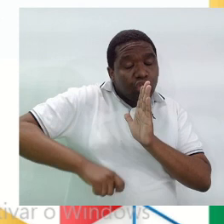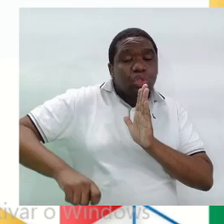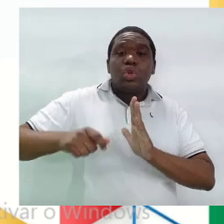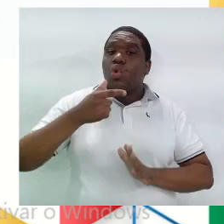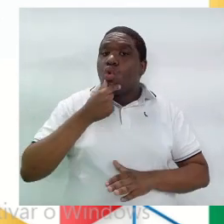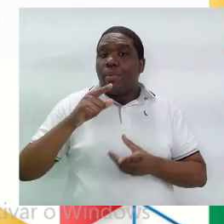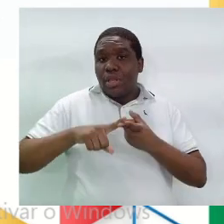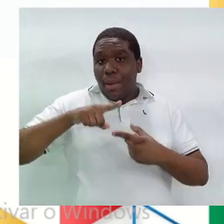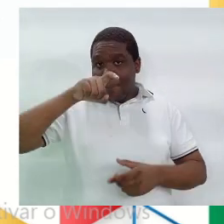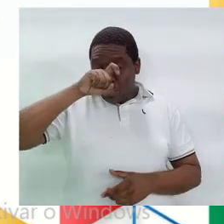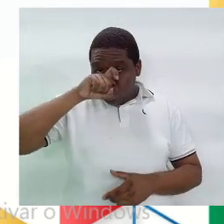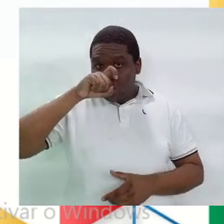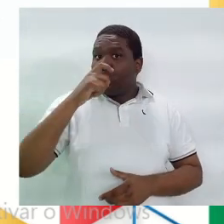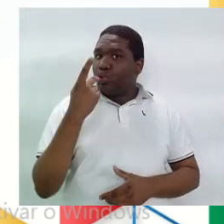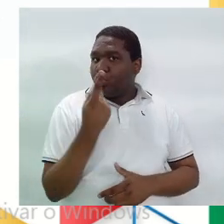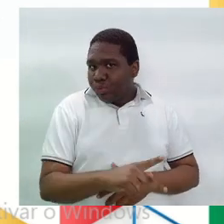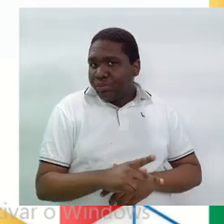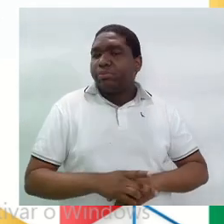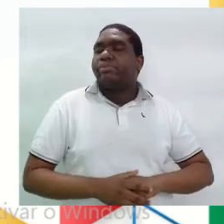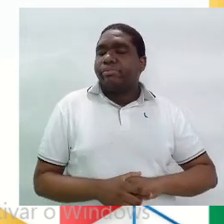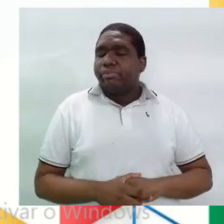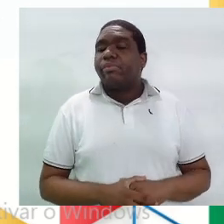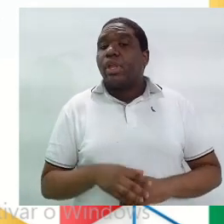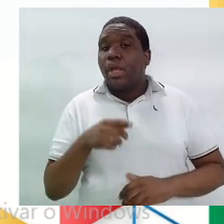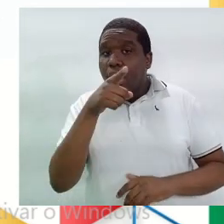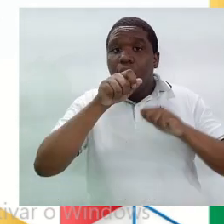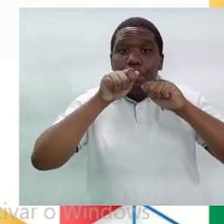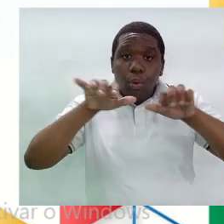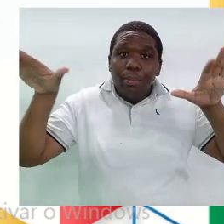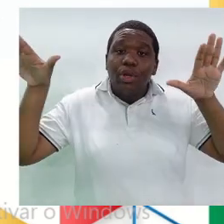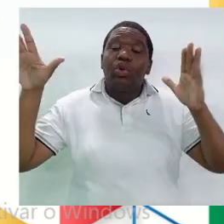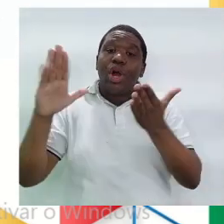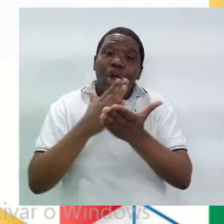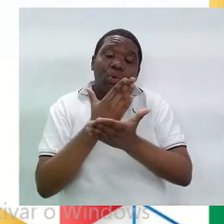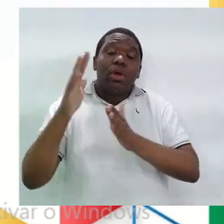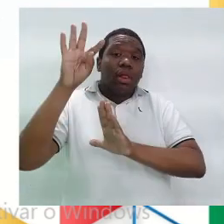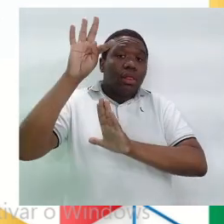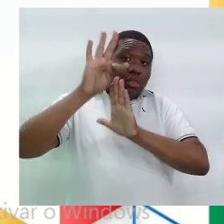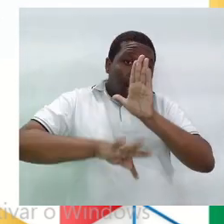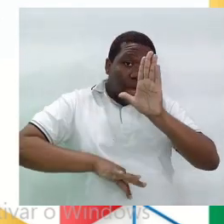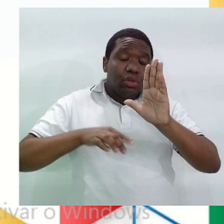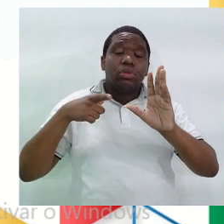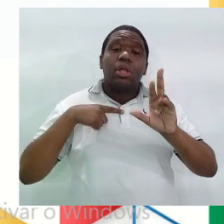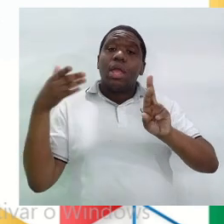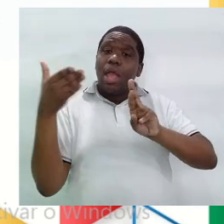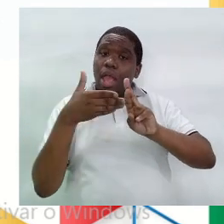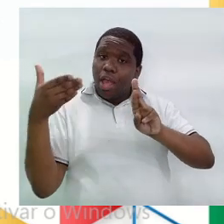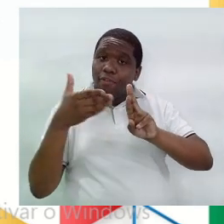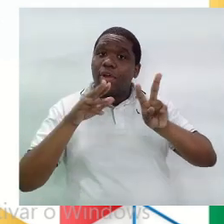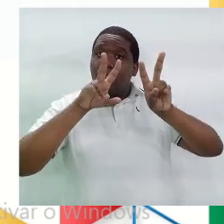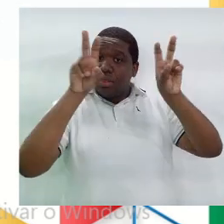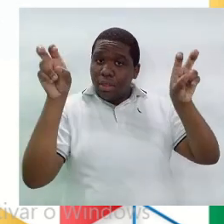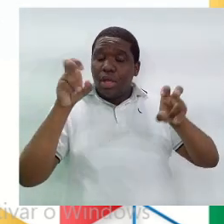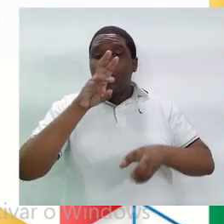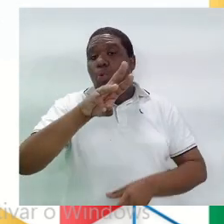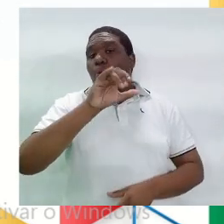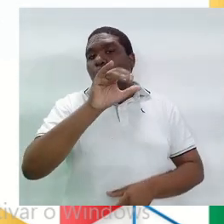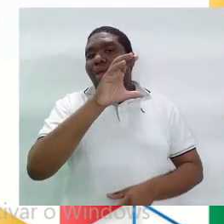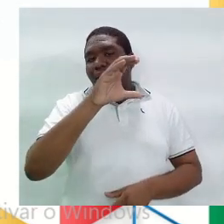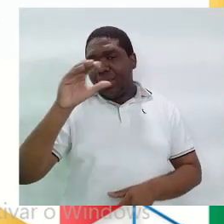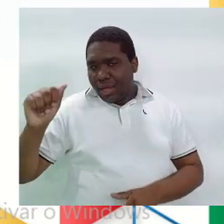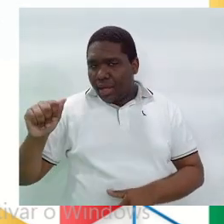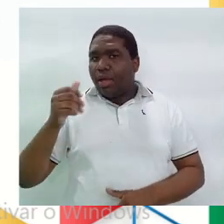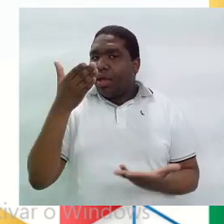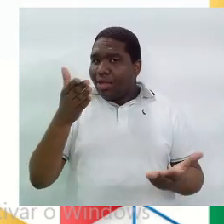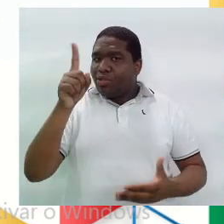bruxo tradicionalista, que publicou alguns dos textos de referência sobre a Wicca, que